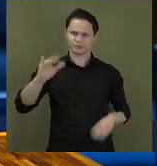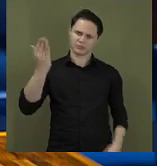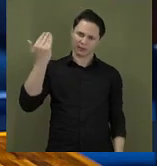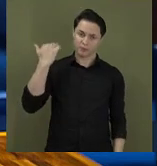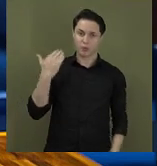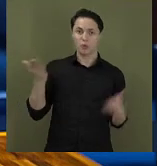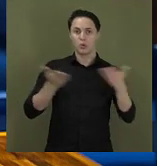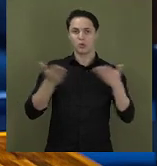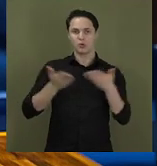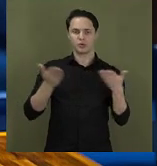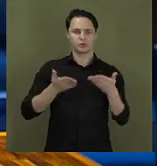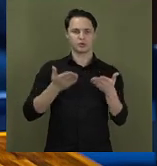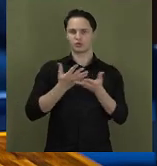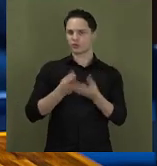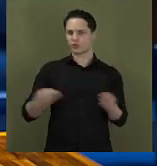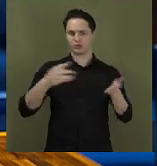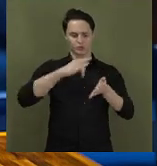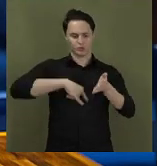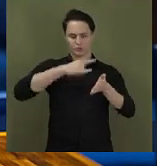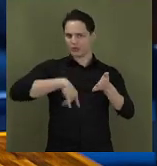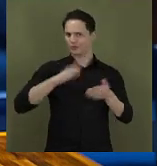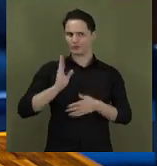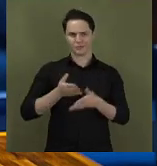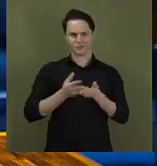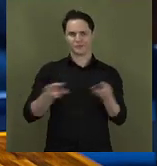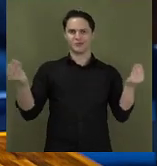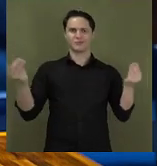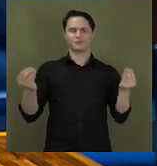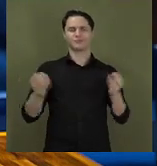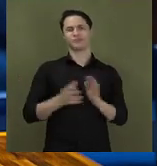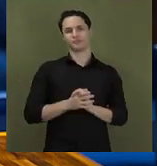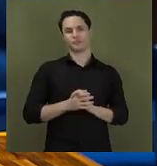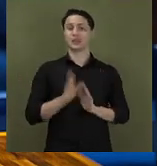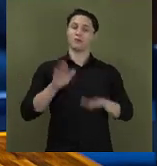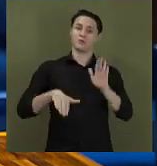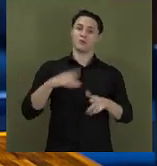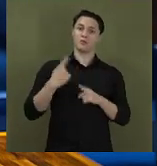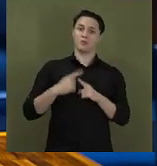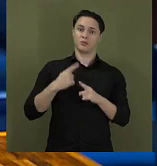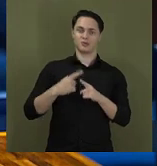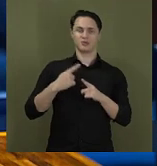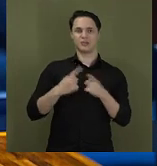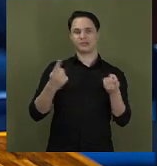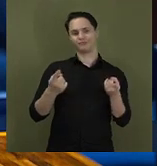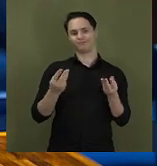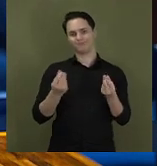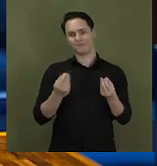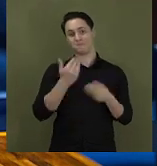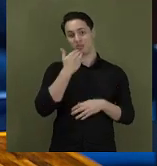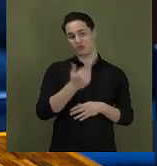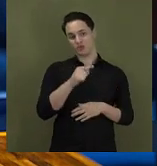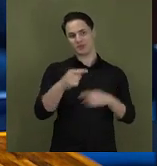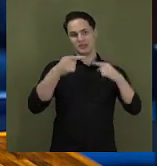Hoje essa nota sumiu até do site da Petrobras, provavelmente porque não está muito concetânea com